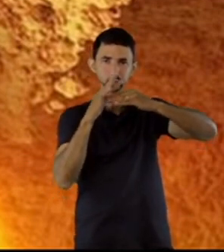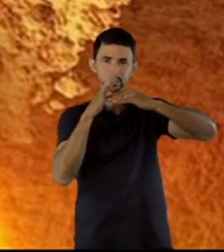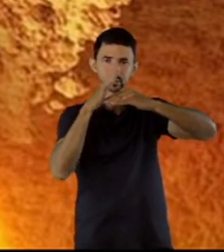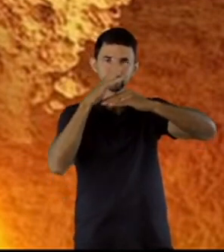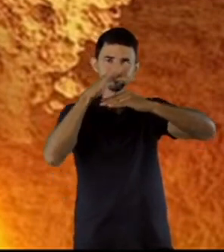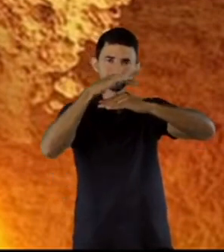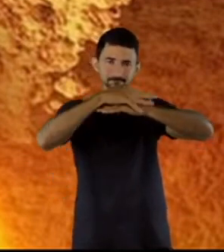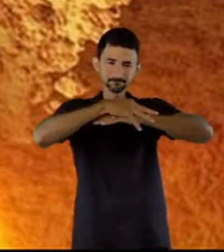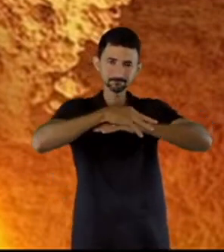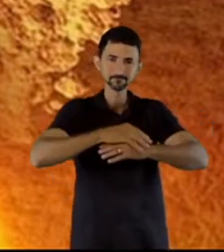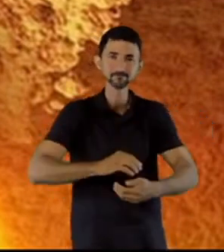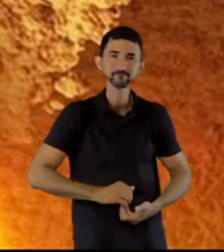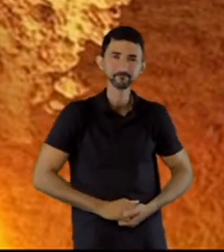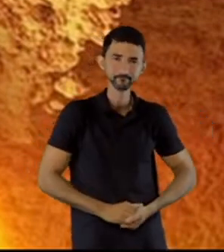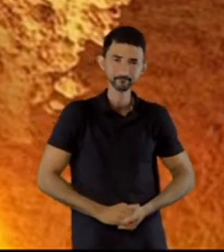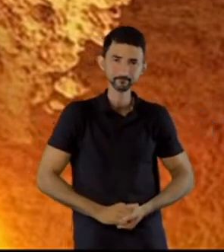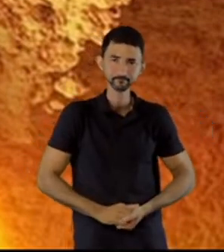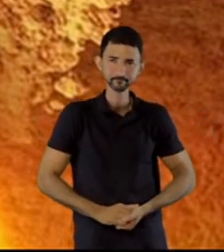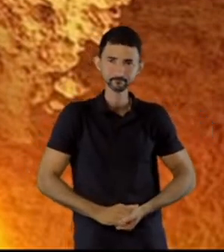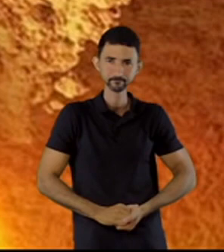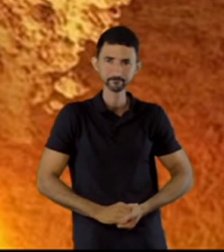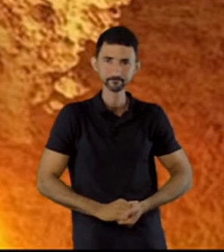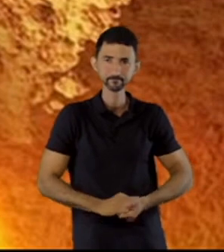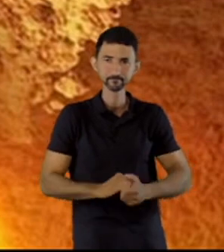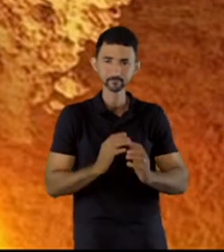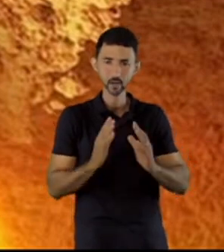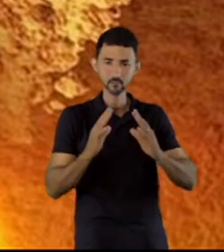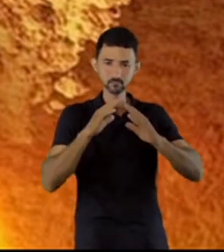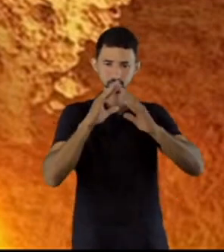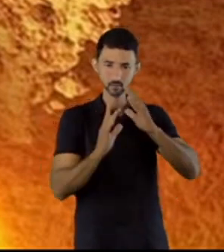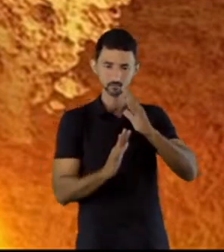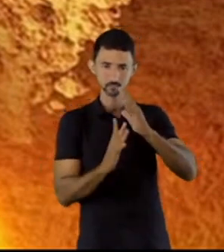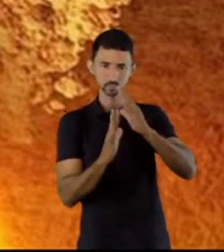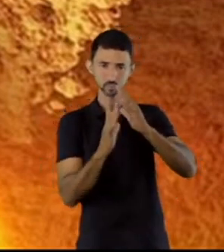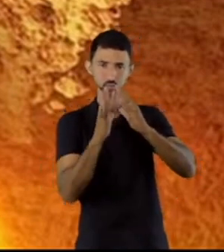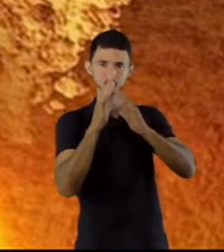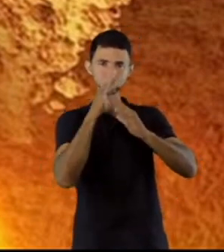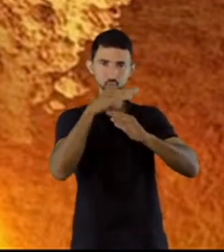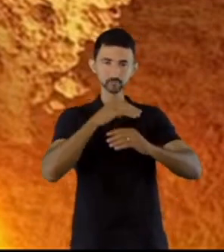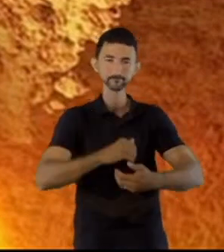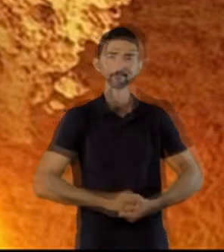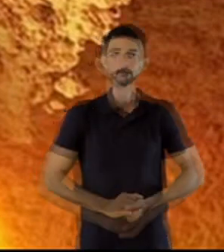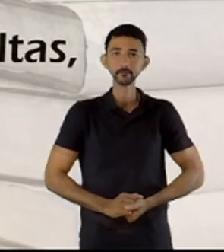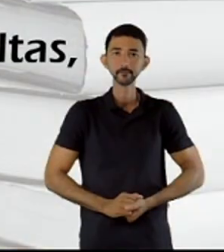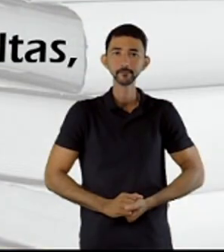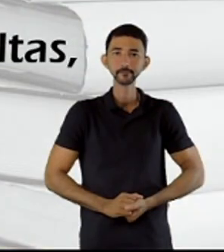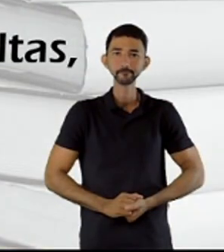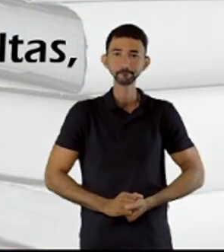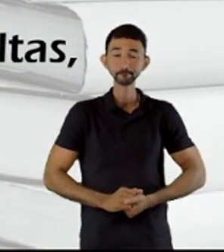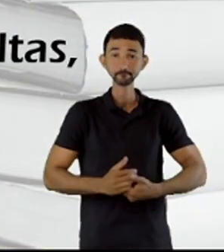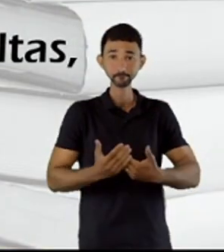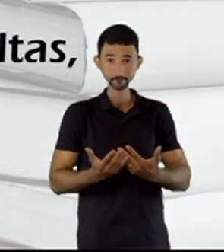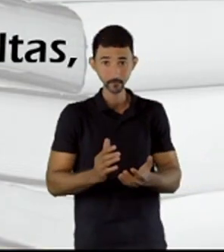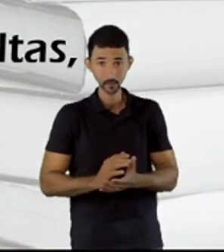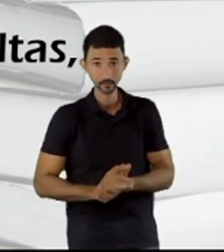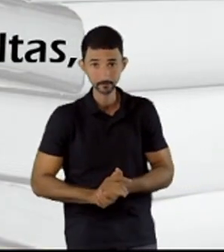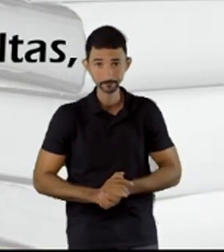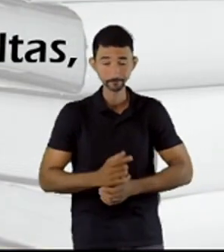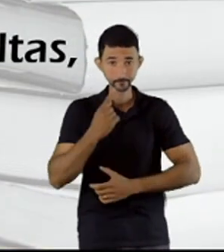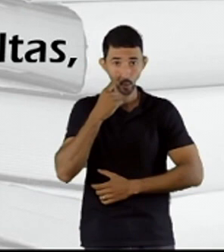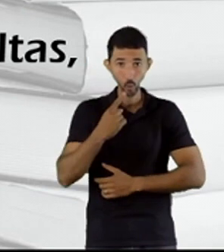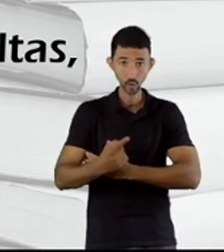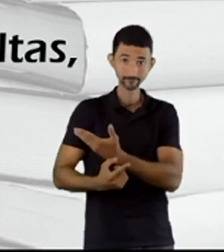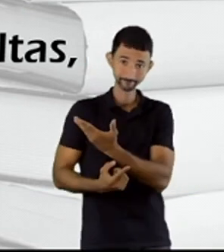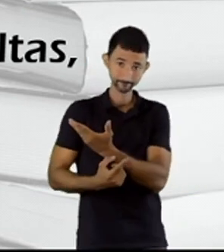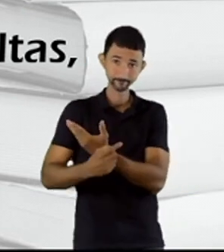funcionam esses processos aqui dos vulcões, entre outros fenômenos naturais. Então, vamos chegar